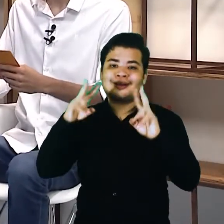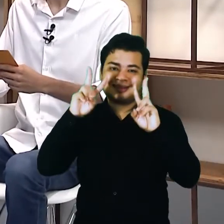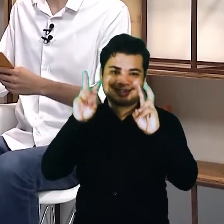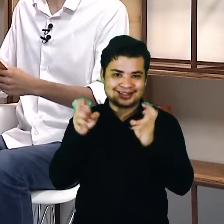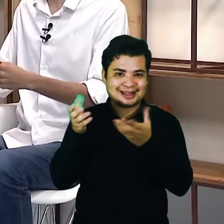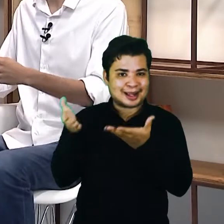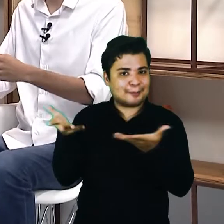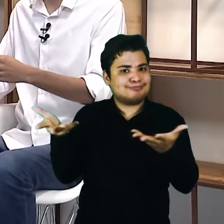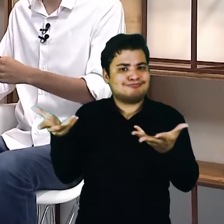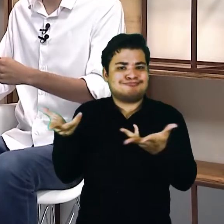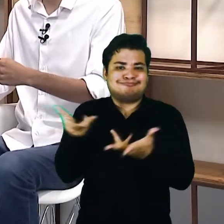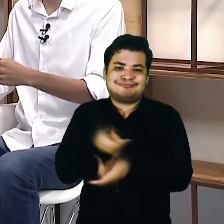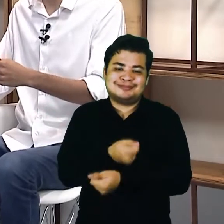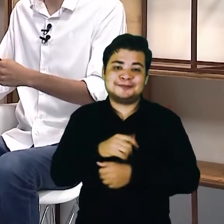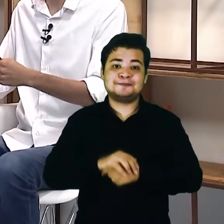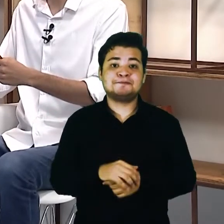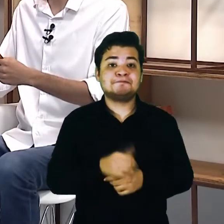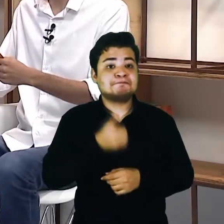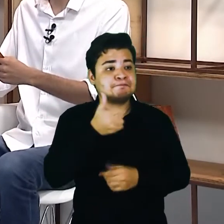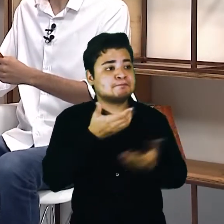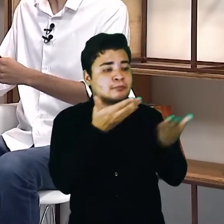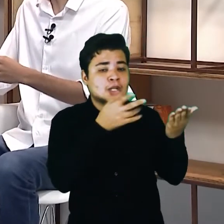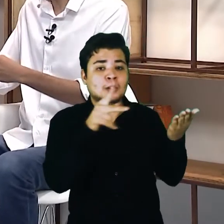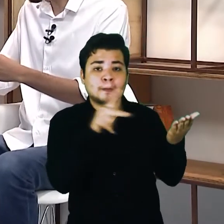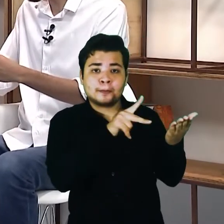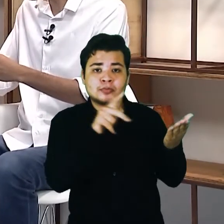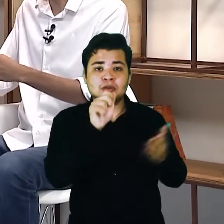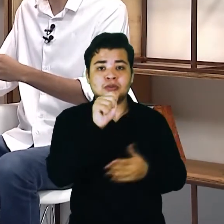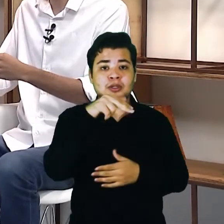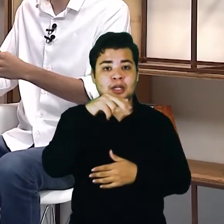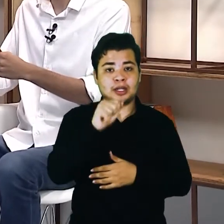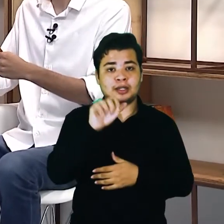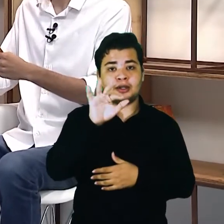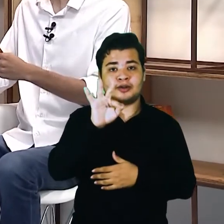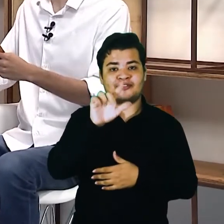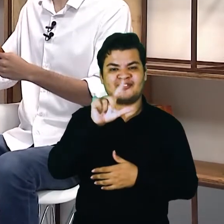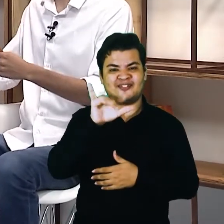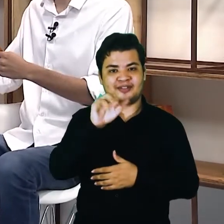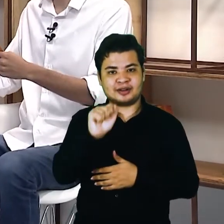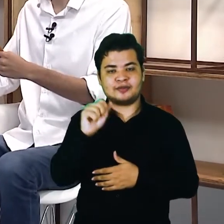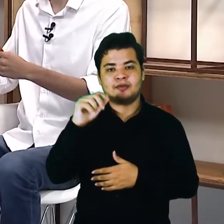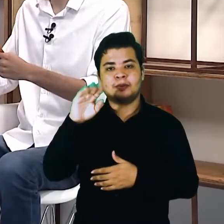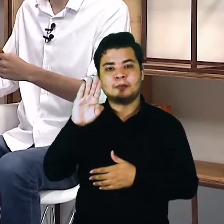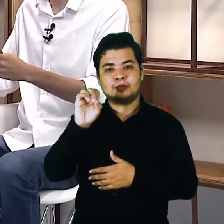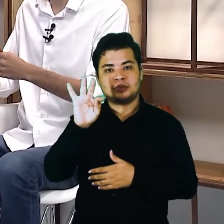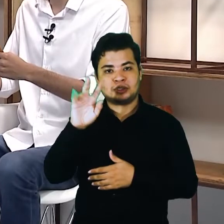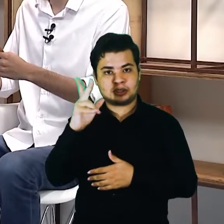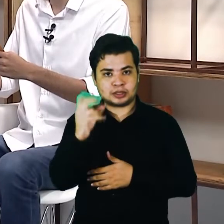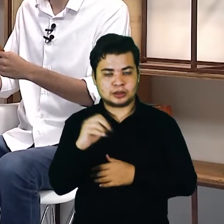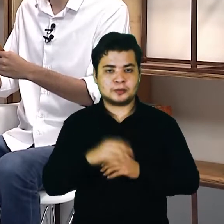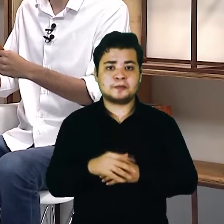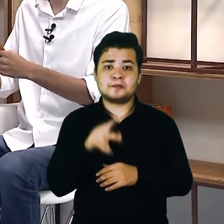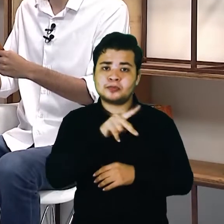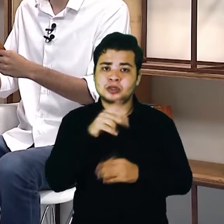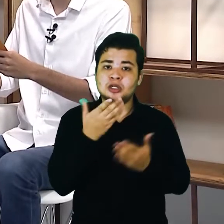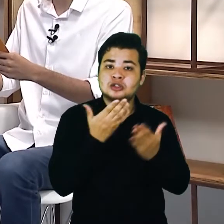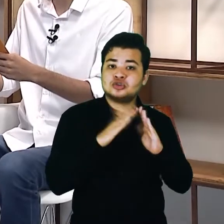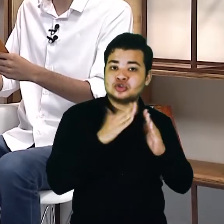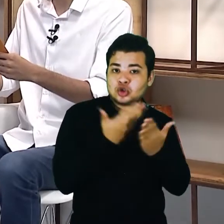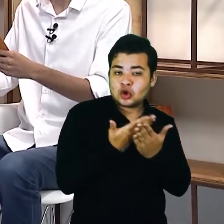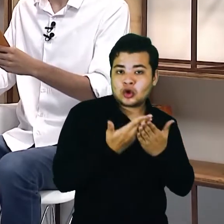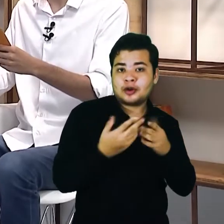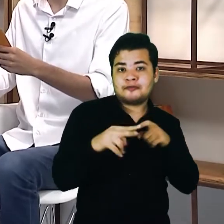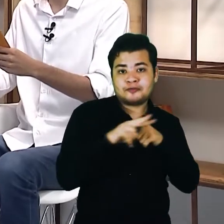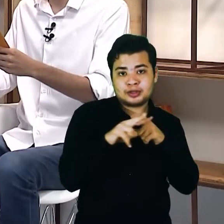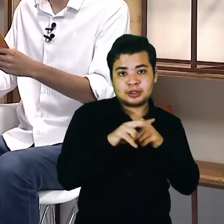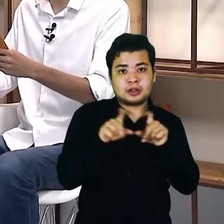maravilhoso. Recebo inicialmente a professora Ana Flávia Botelho, professora da Escola de Veterinária e Zootecnia da